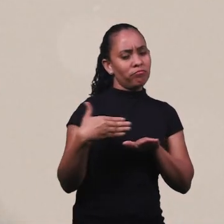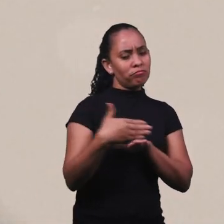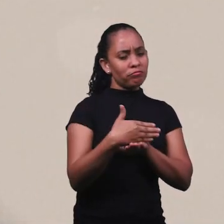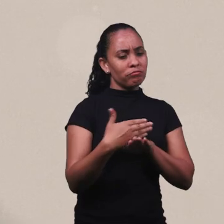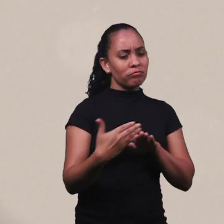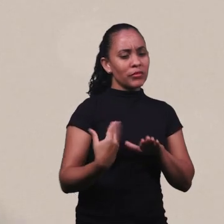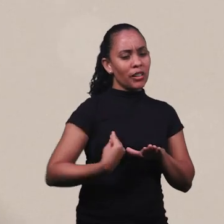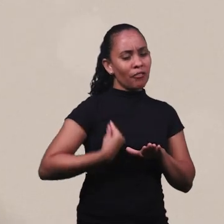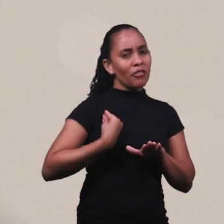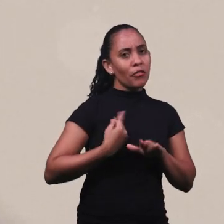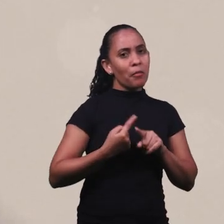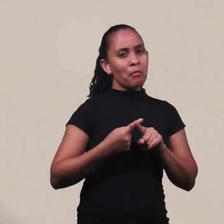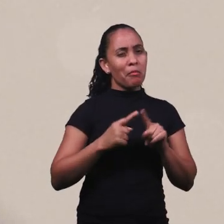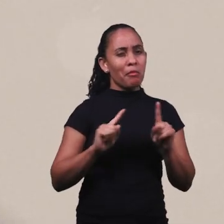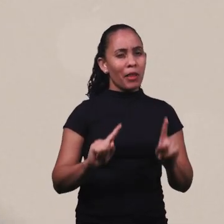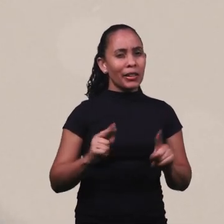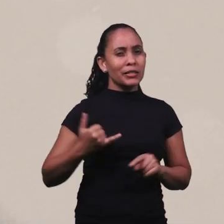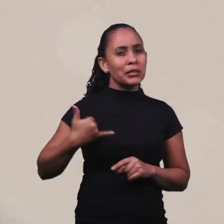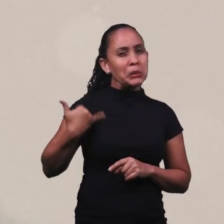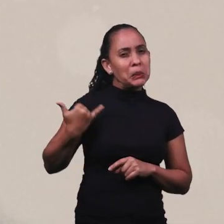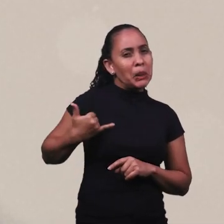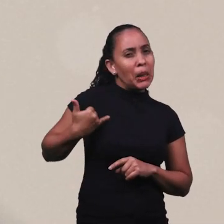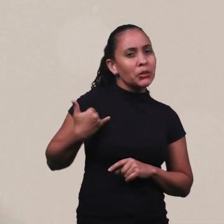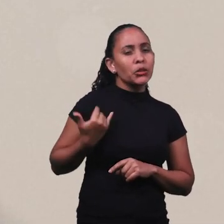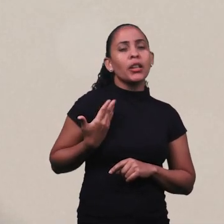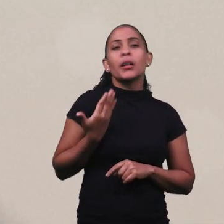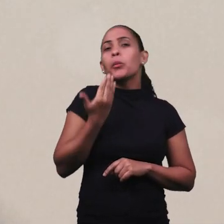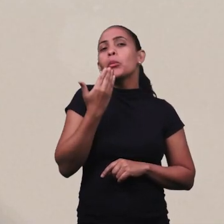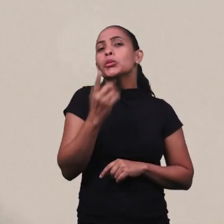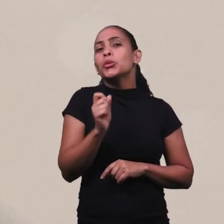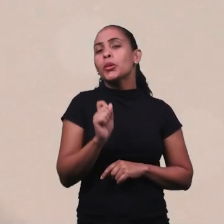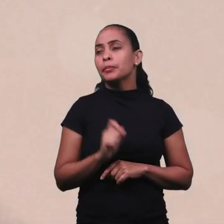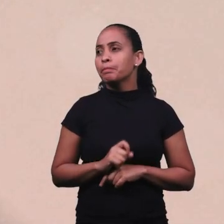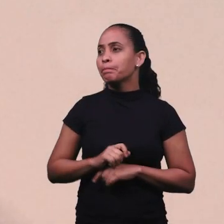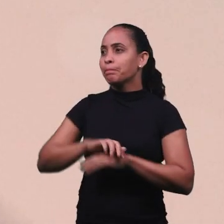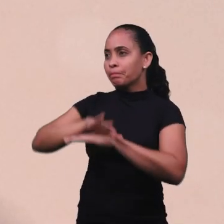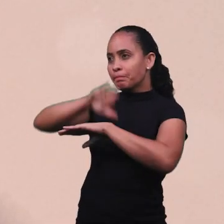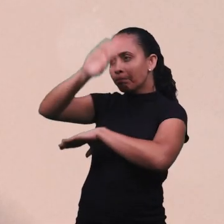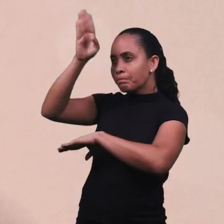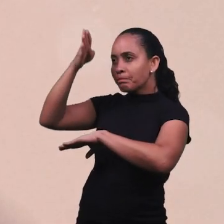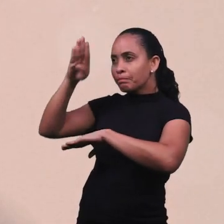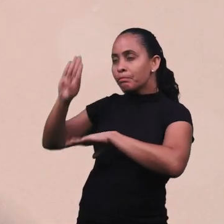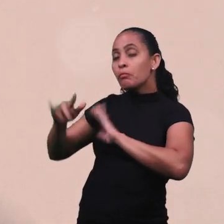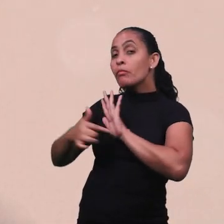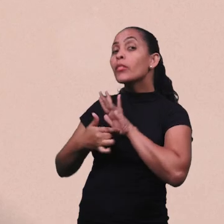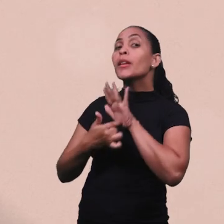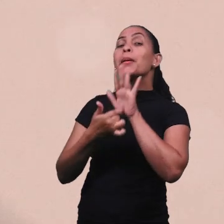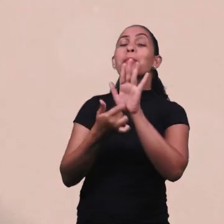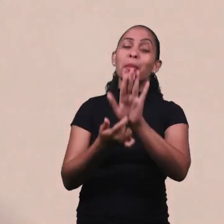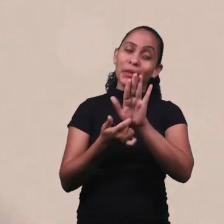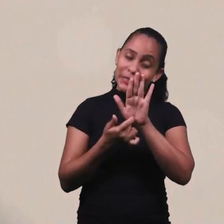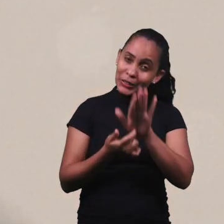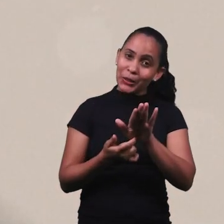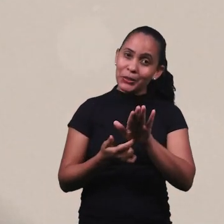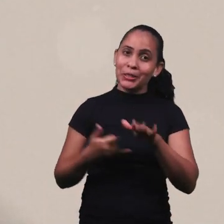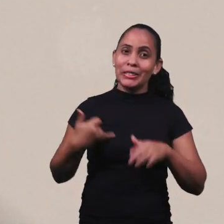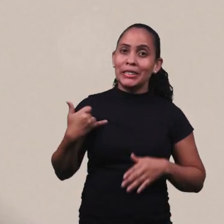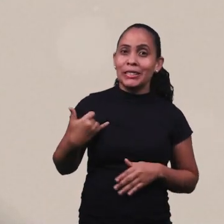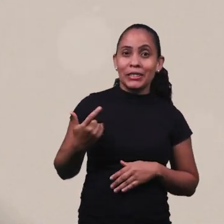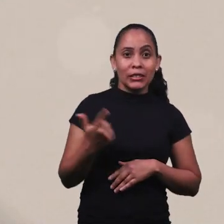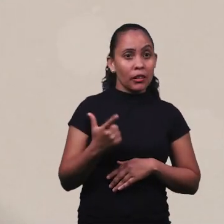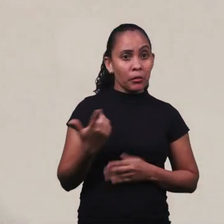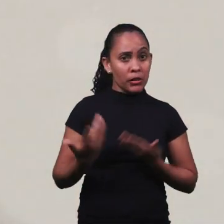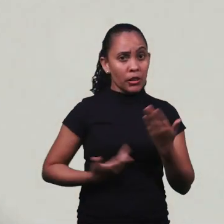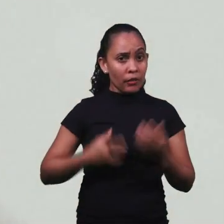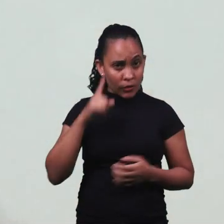dele estar, mas ainda na sua idade, ele pediu: dá-me as montanhas, mostrando que não há idade